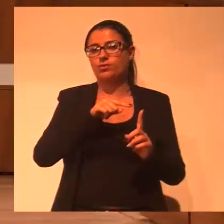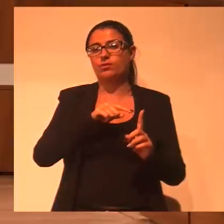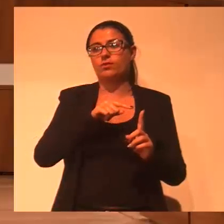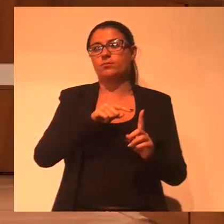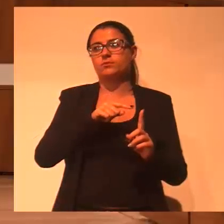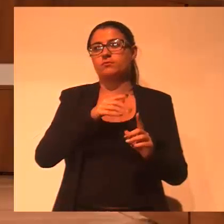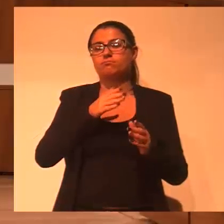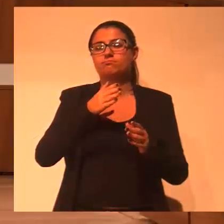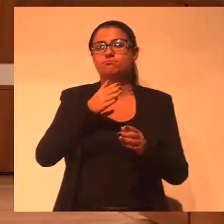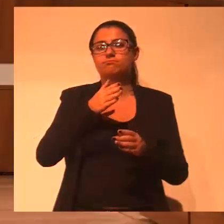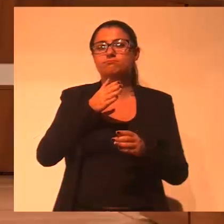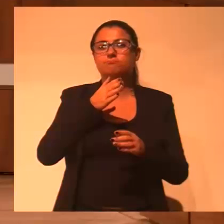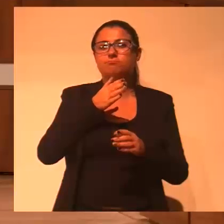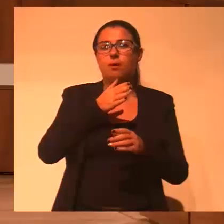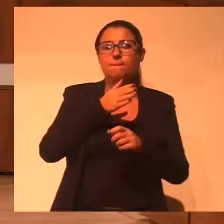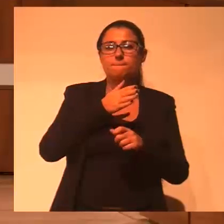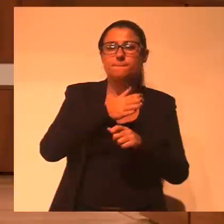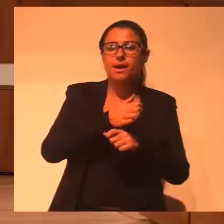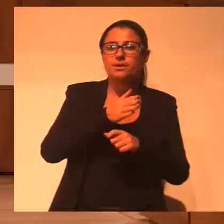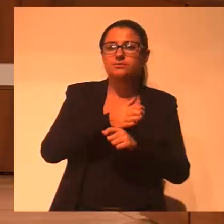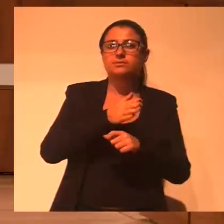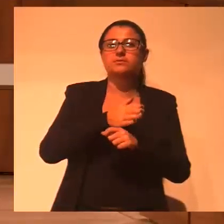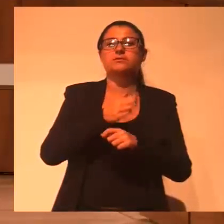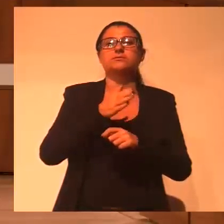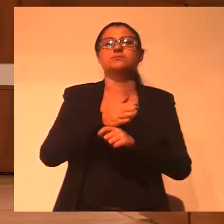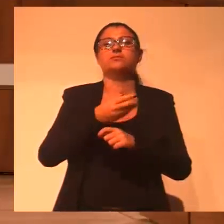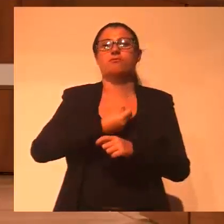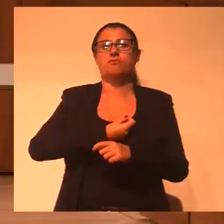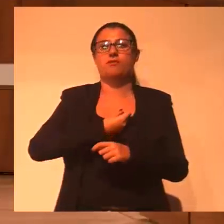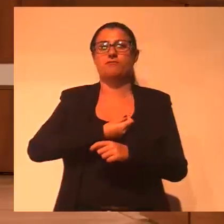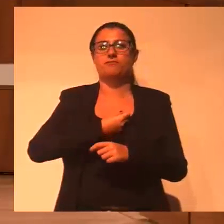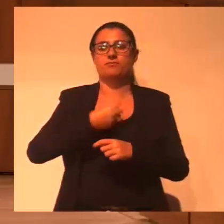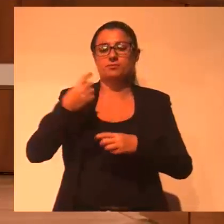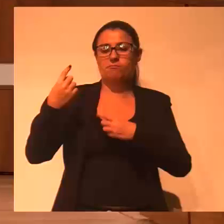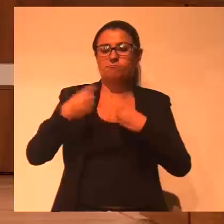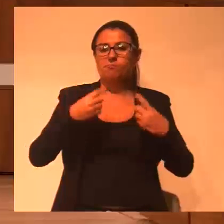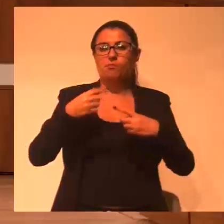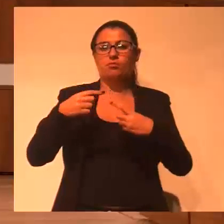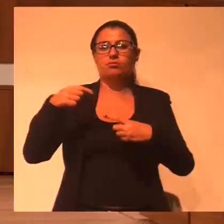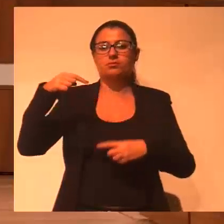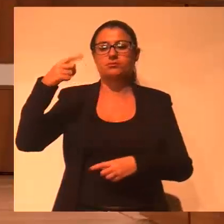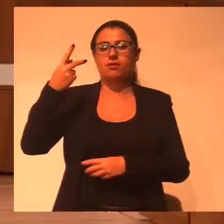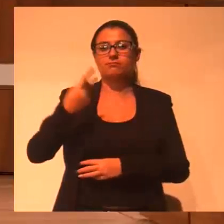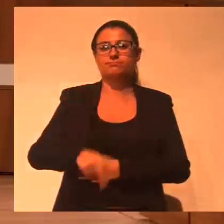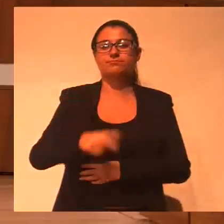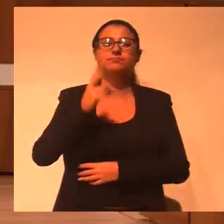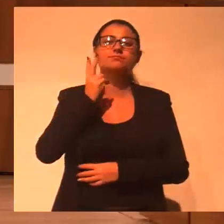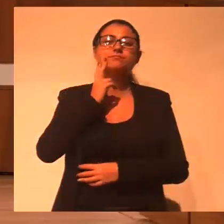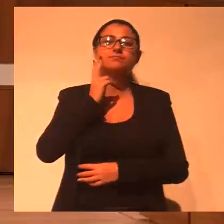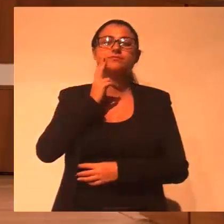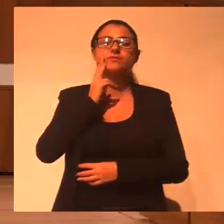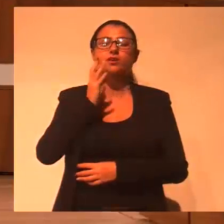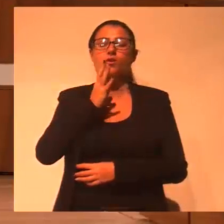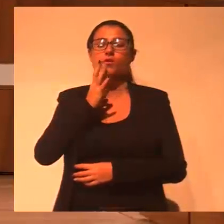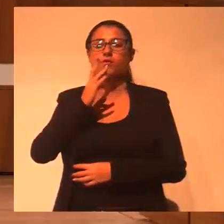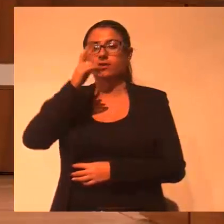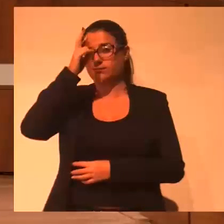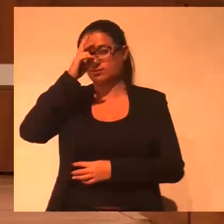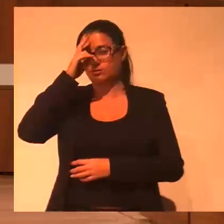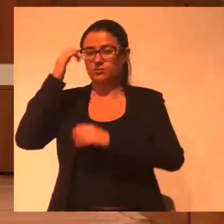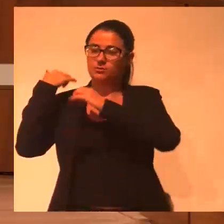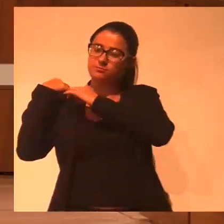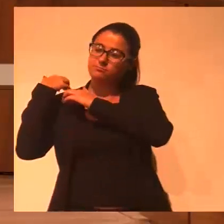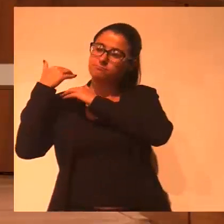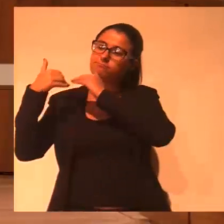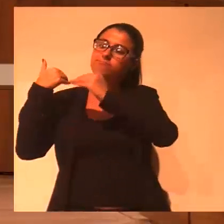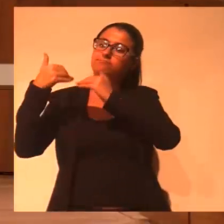muito ativamente da vida política do município de Vinhedo. Talvez ainda participe, quem conhece a história dele